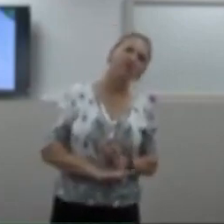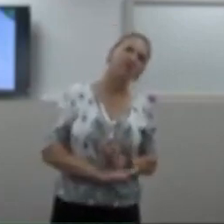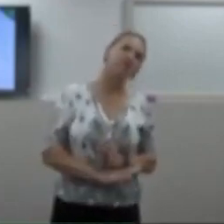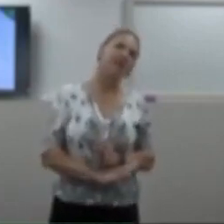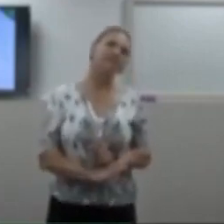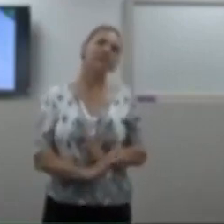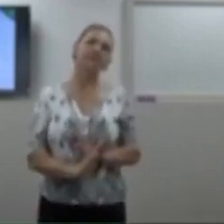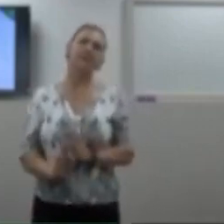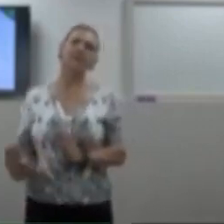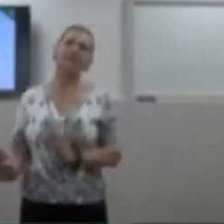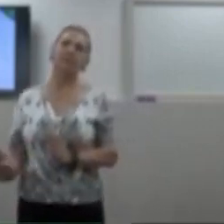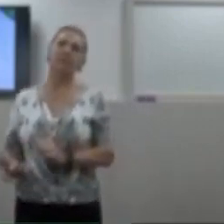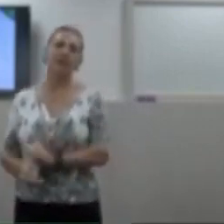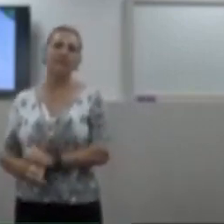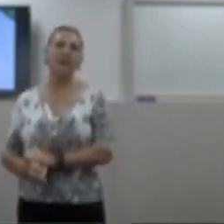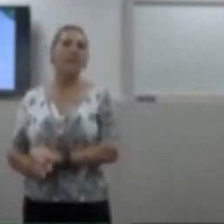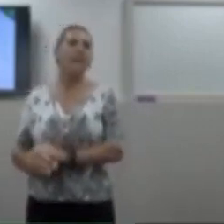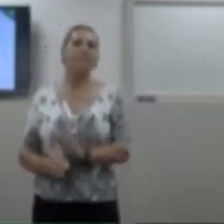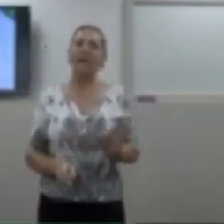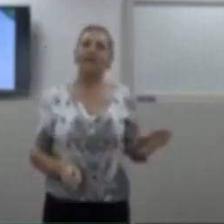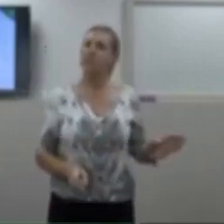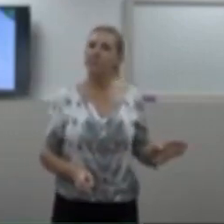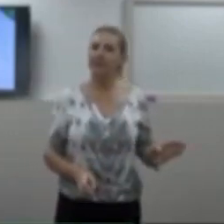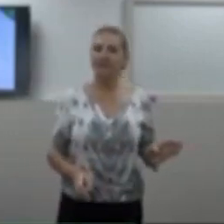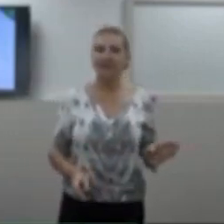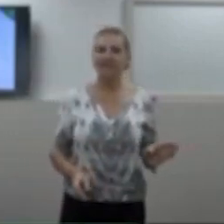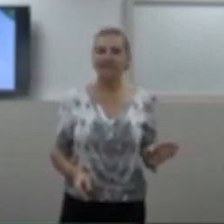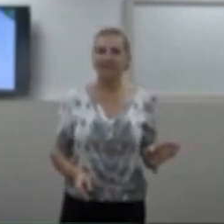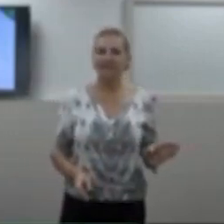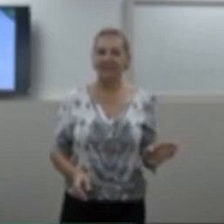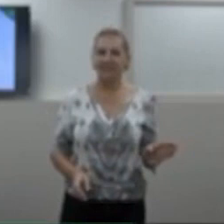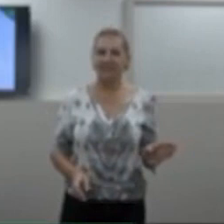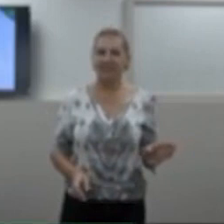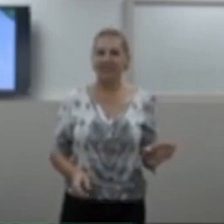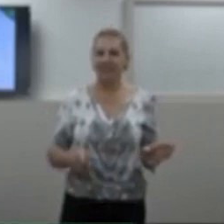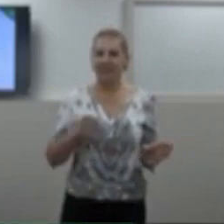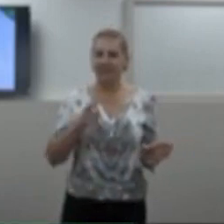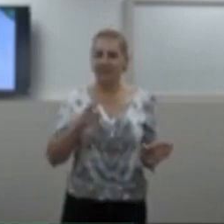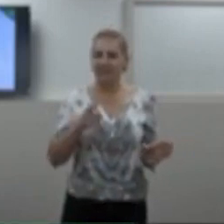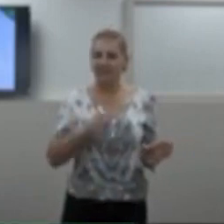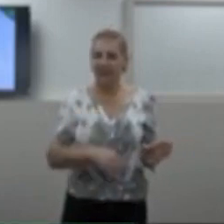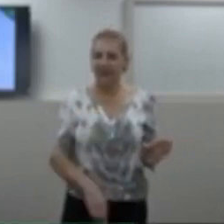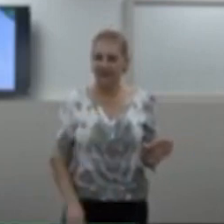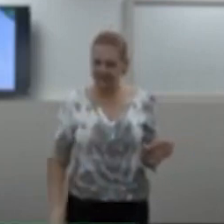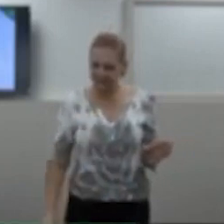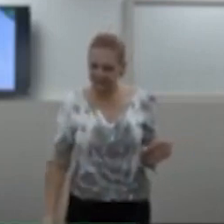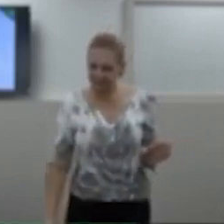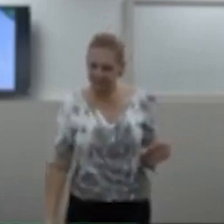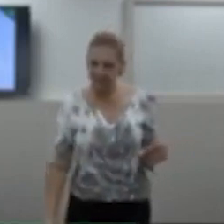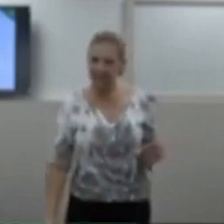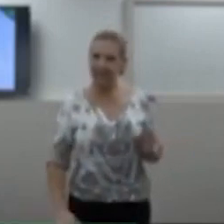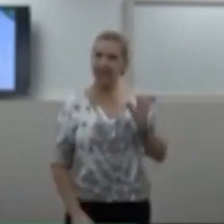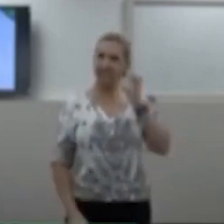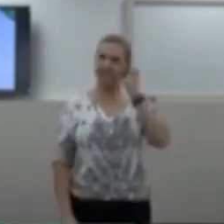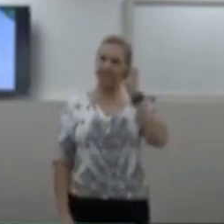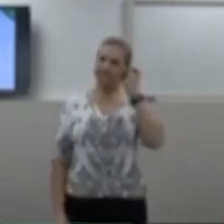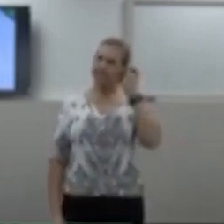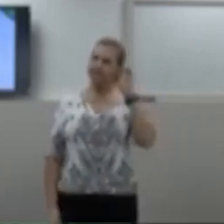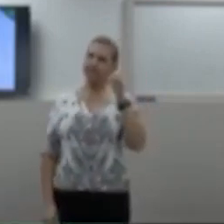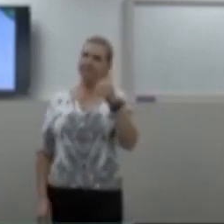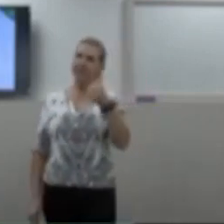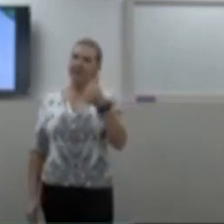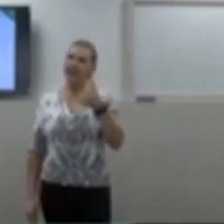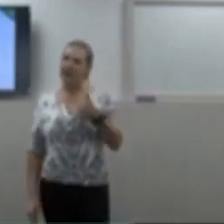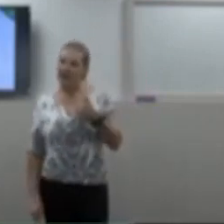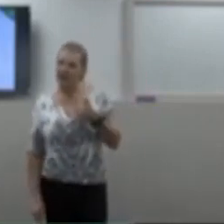gramaticais. Todas as palavrinhas da língua portuguesa passam pelas 10 classes gramaticais. Lembram quais são elas? Tá aqui: